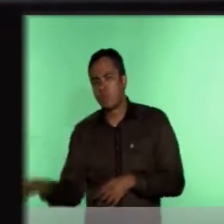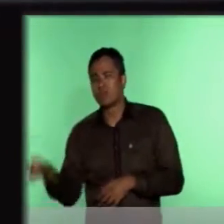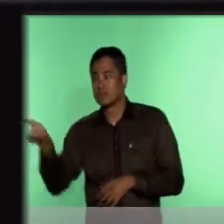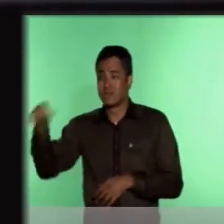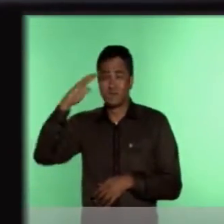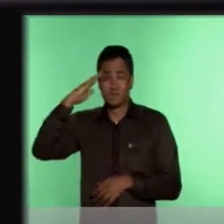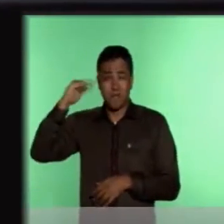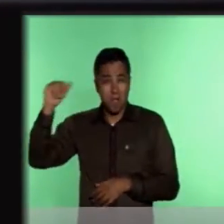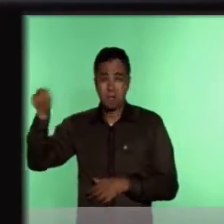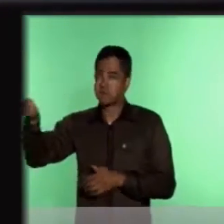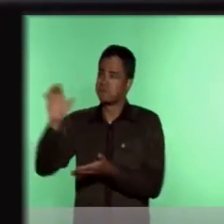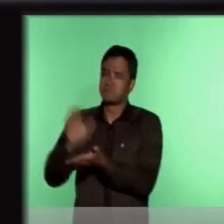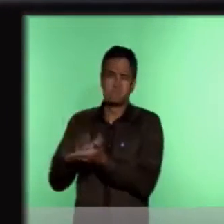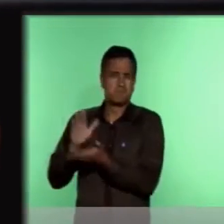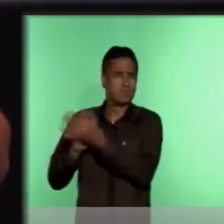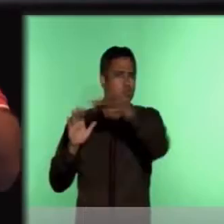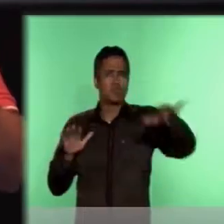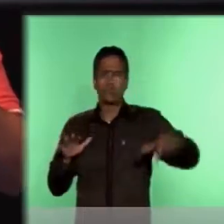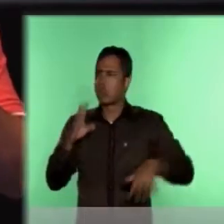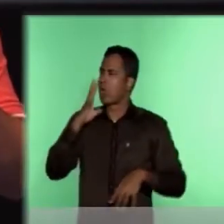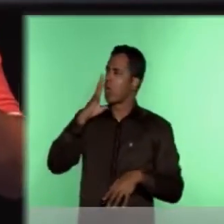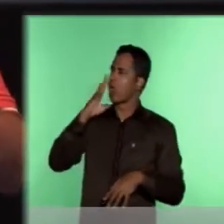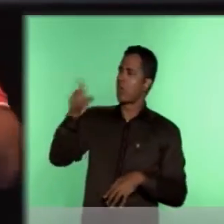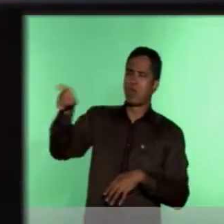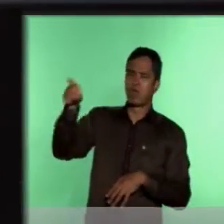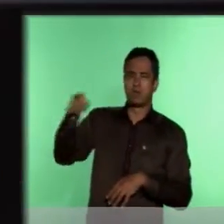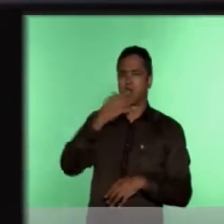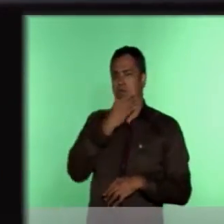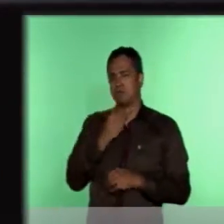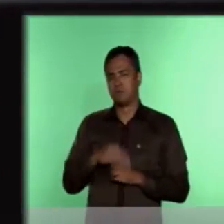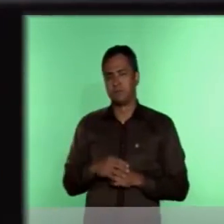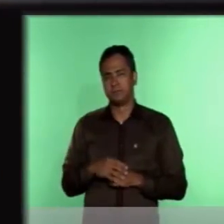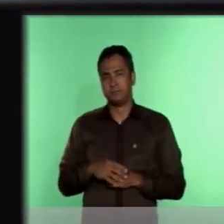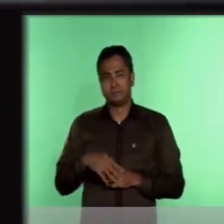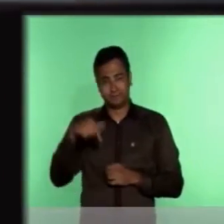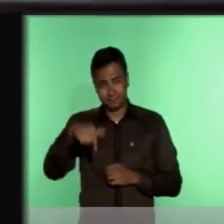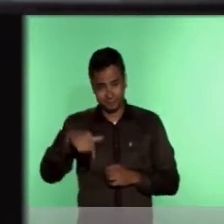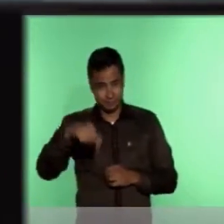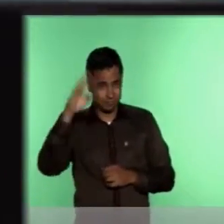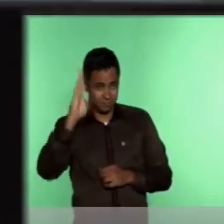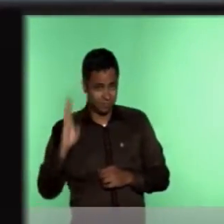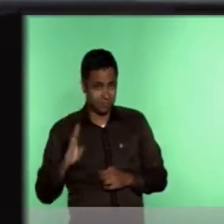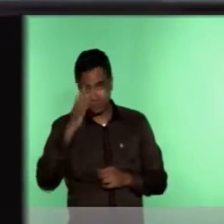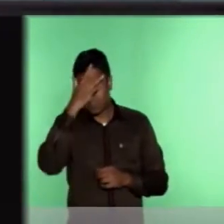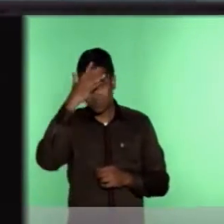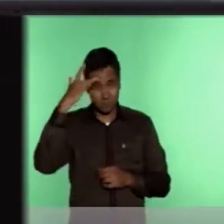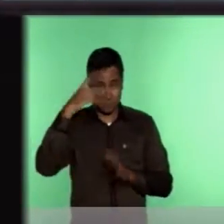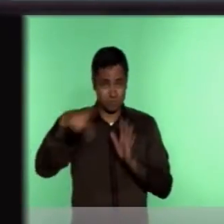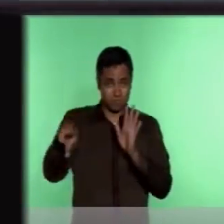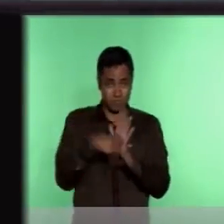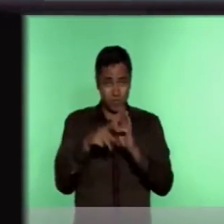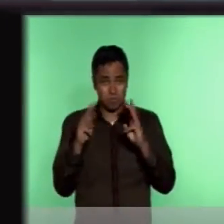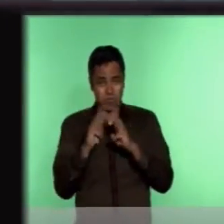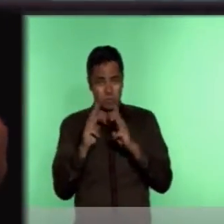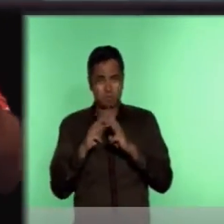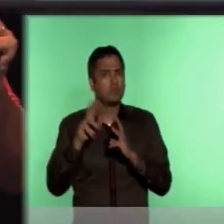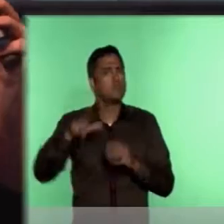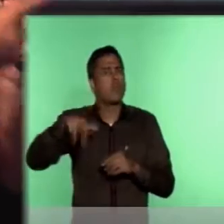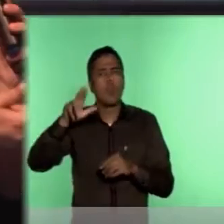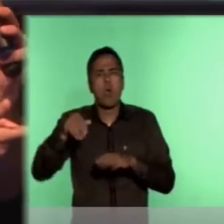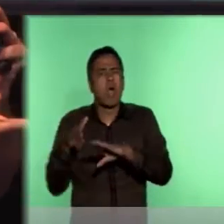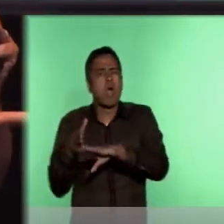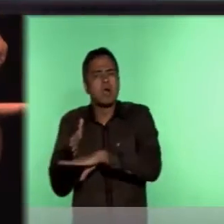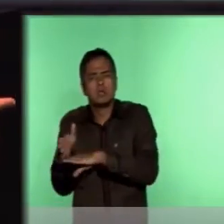Freire. Infelizmente no Brasil nós temos hoje articulistas da grande imprensa que nunca entraram numa sala de aula, que